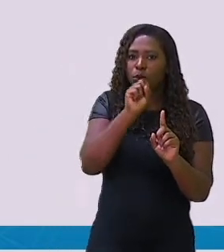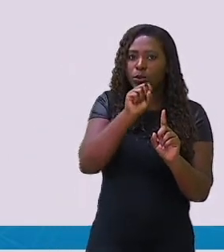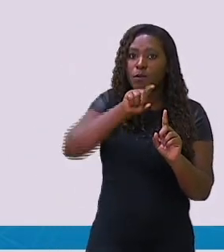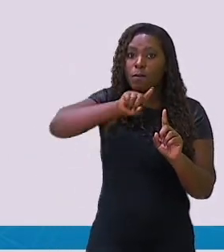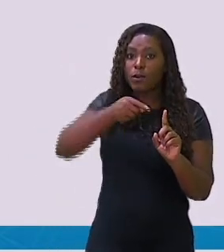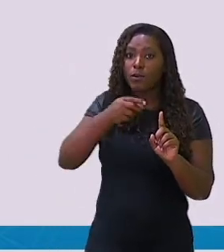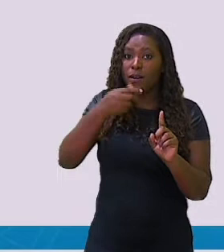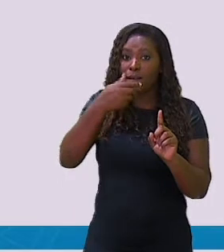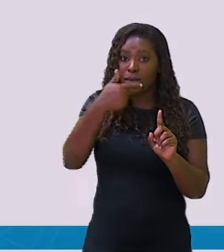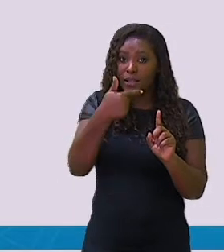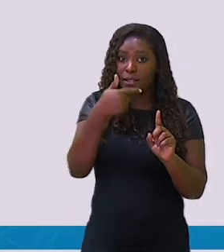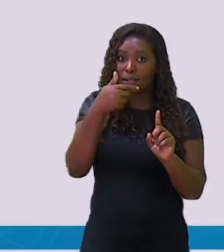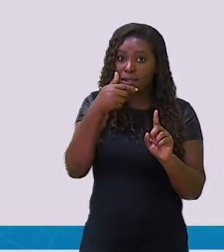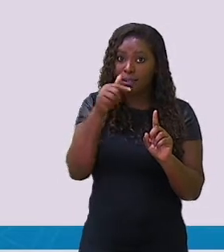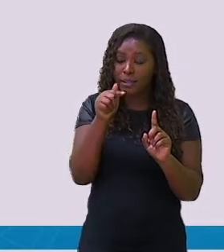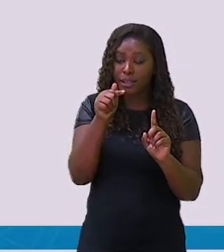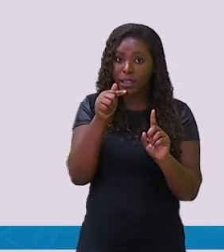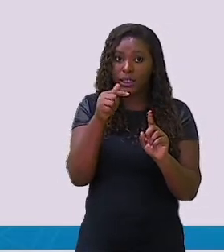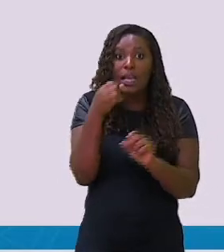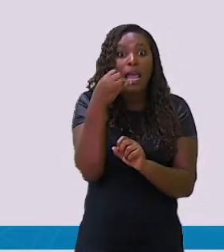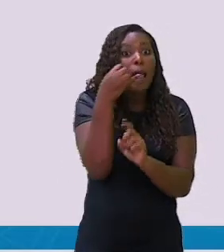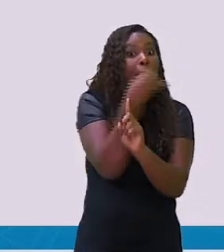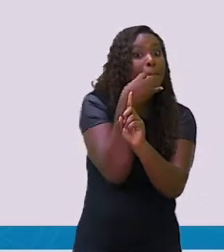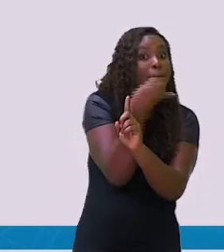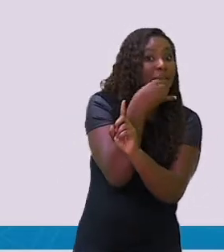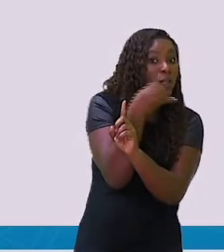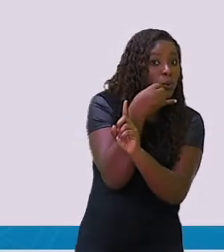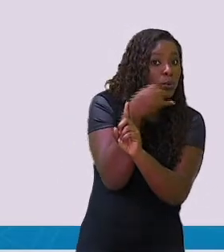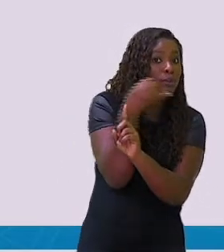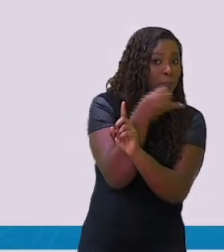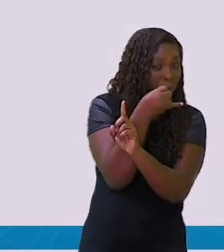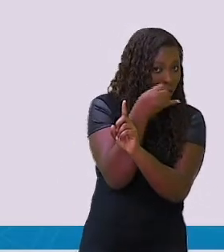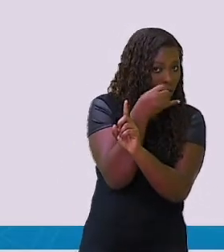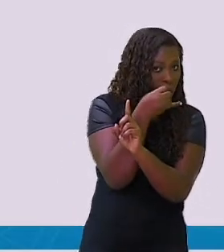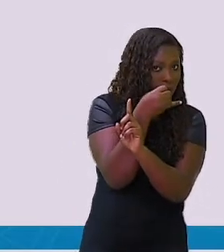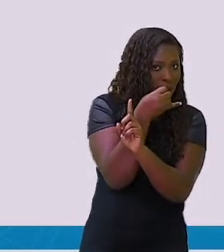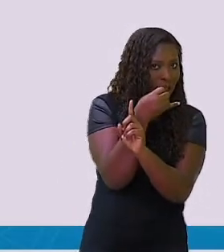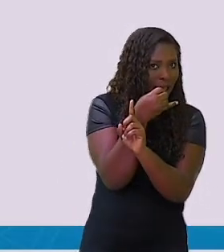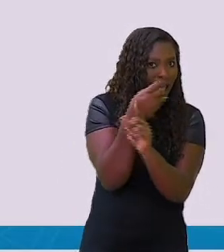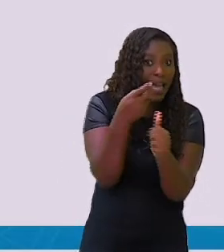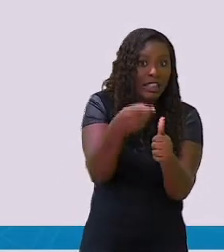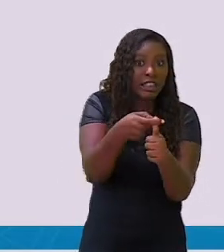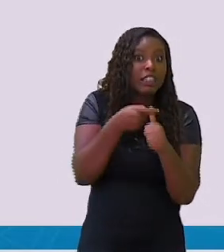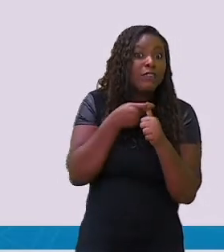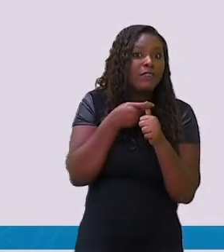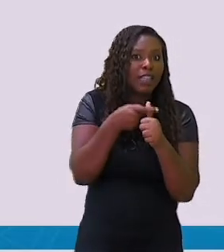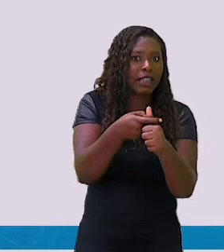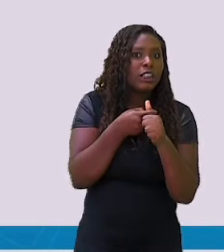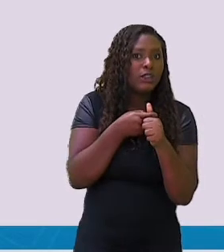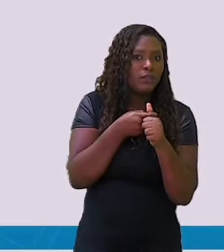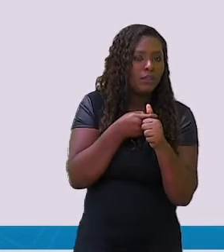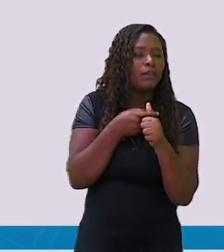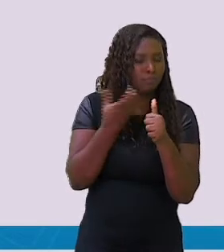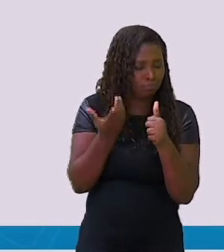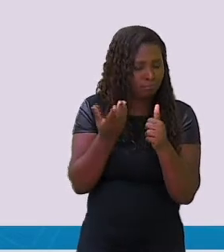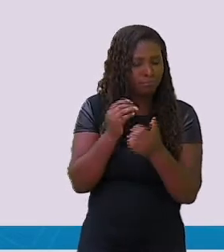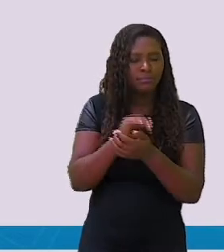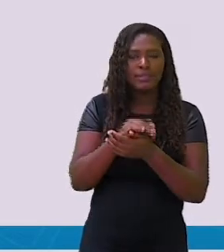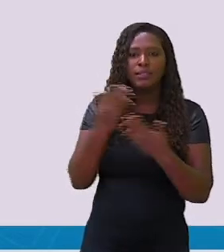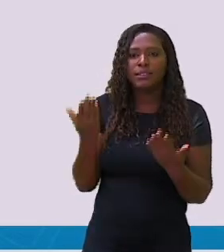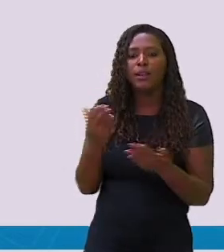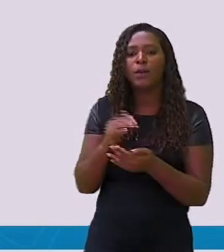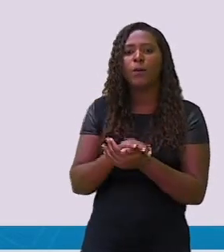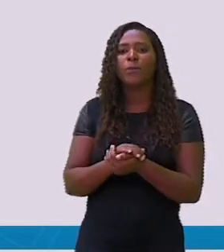358 e negativo bom né ao saldo dela lá no banco aí tô falando